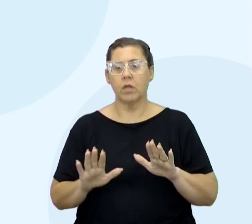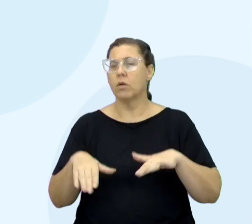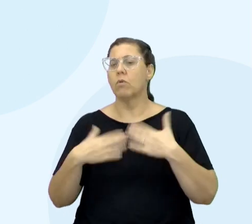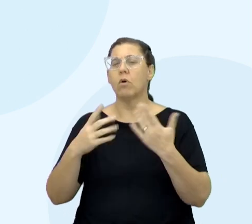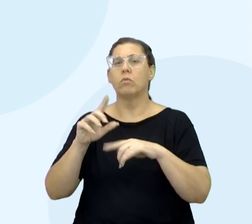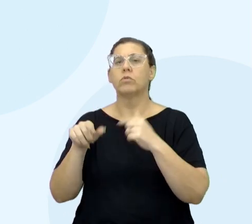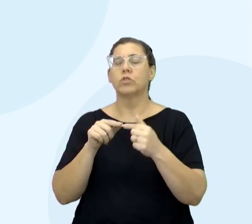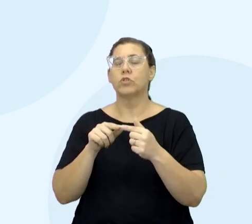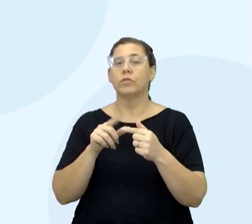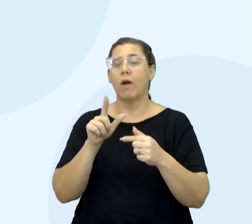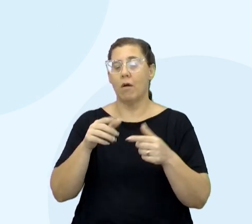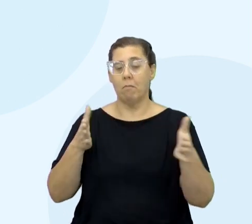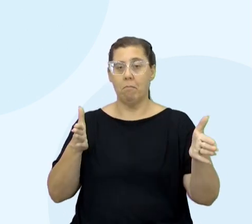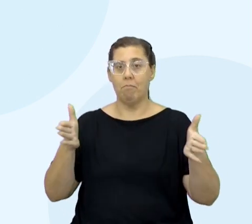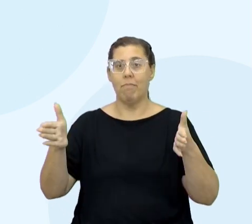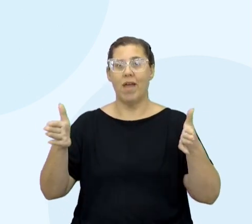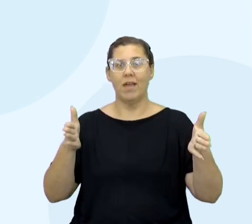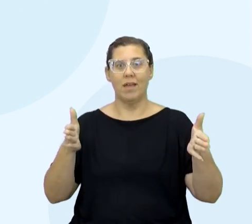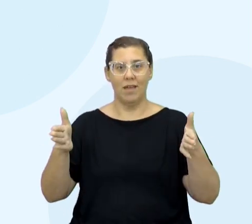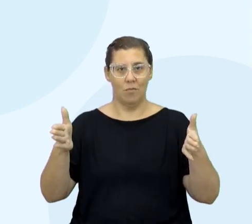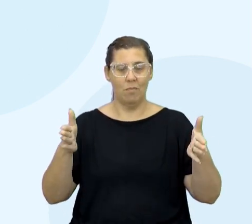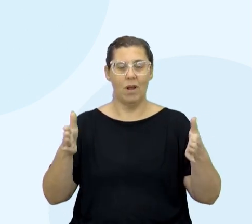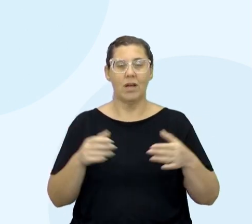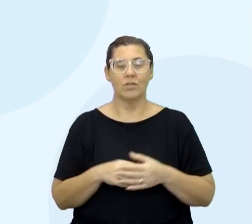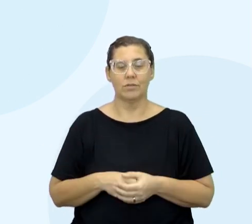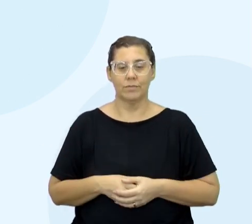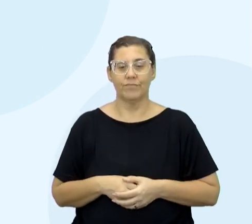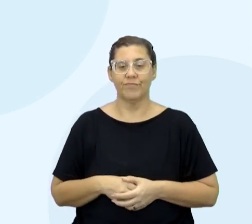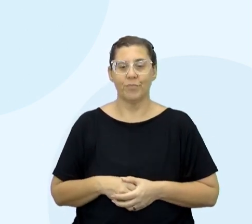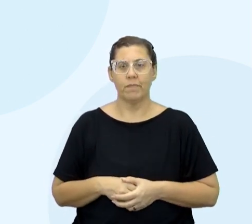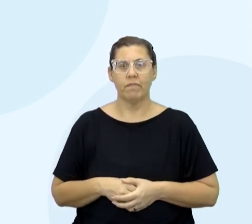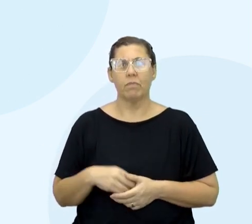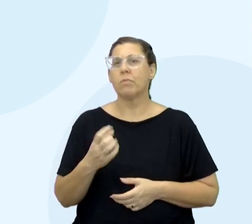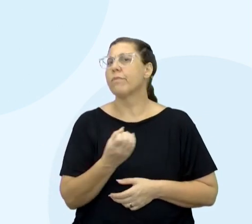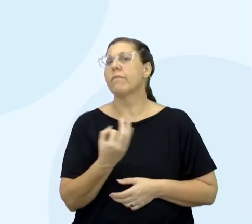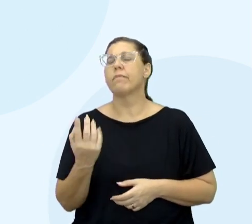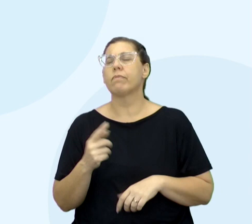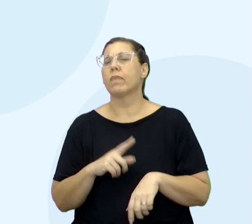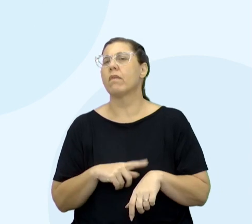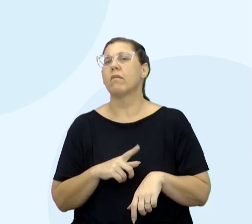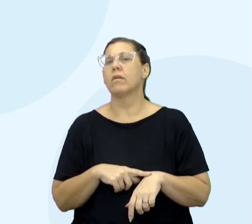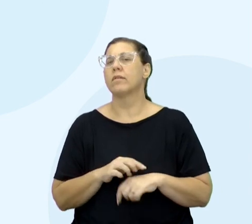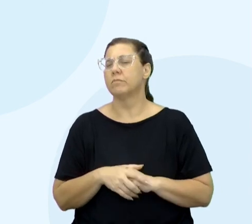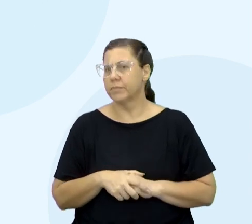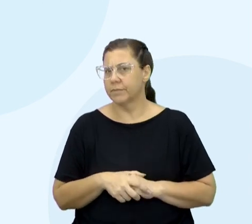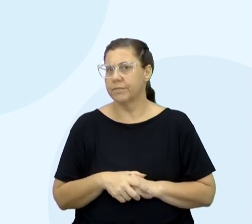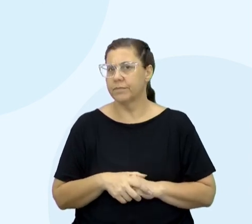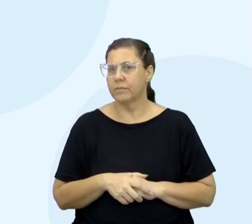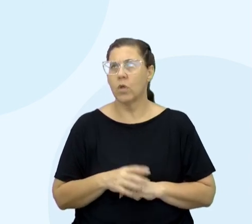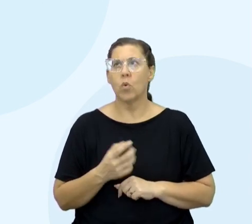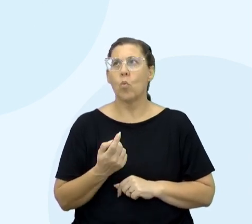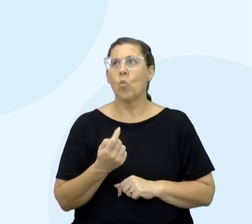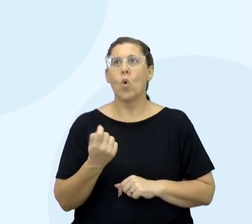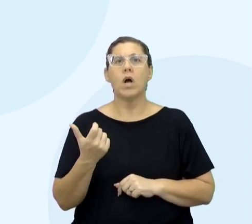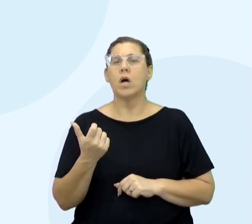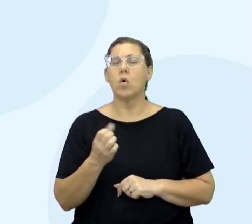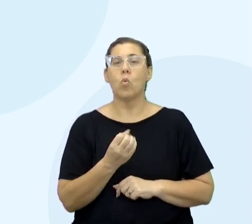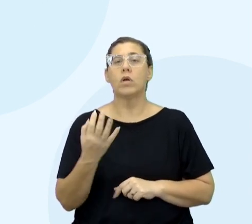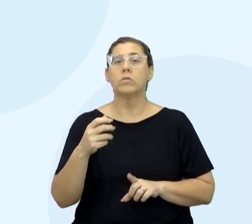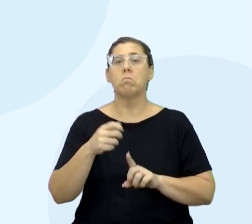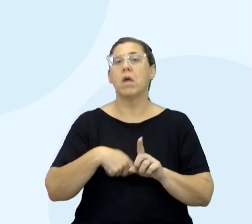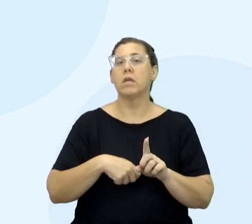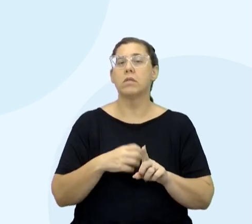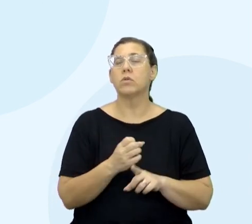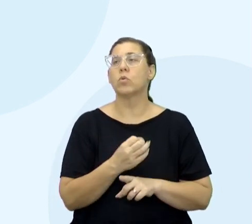É o prazo. Então, a meta aqui é o prazo. Em quanto tempo? Em quanto tempo eu vou fazer